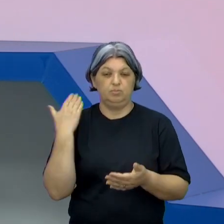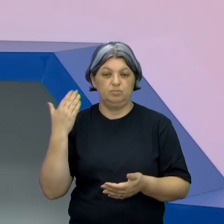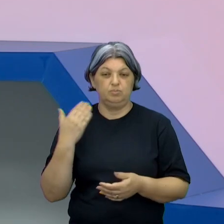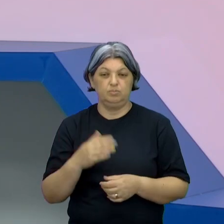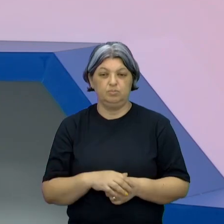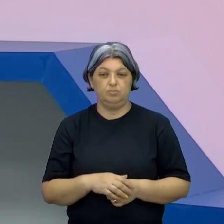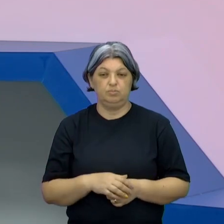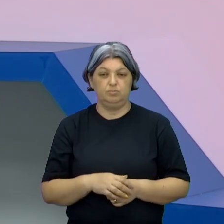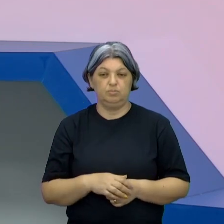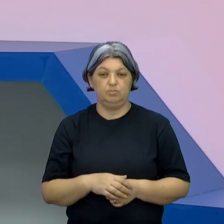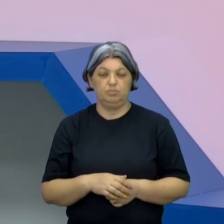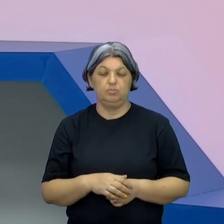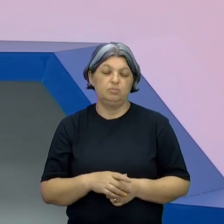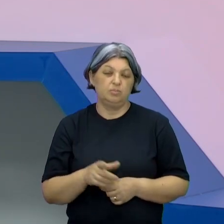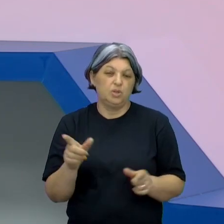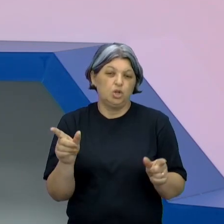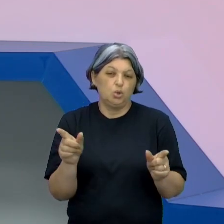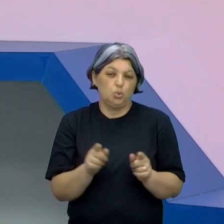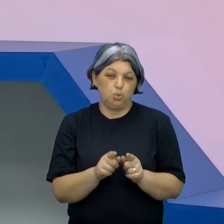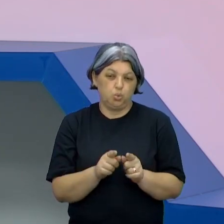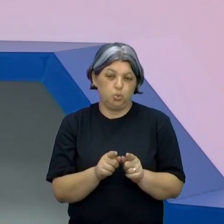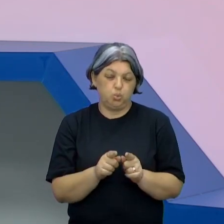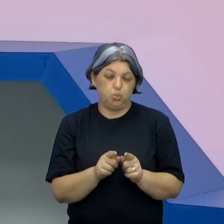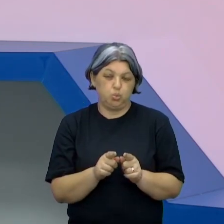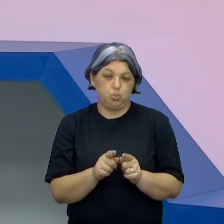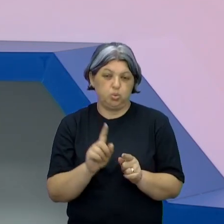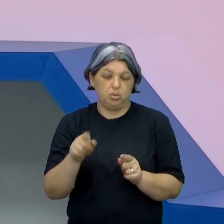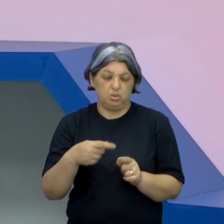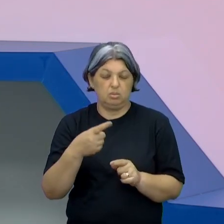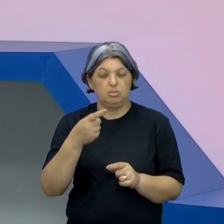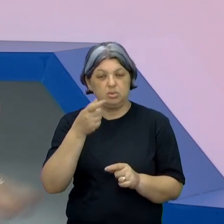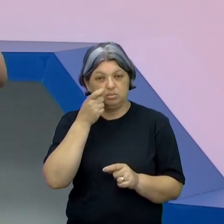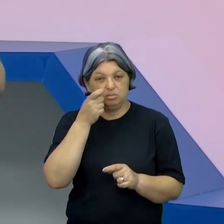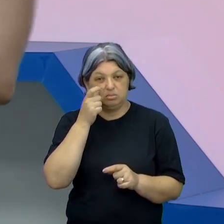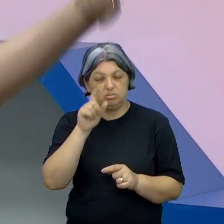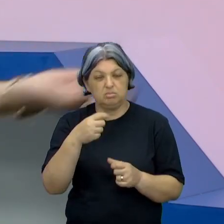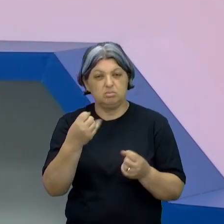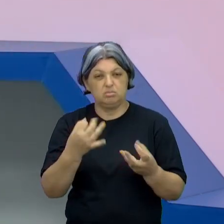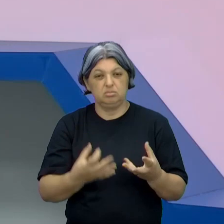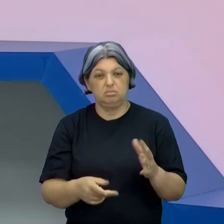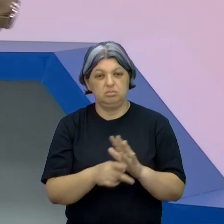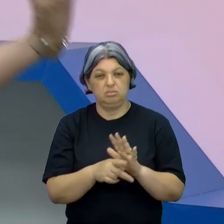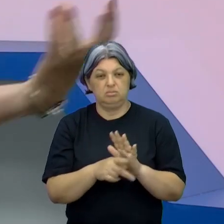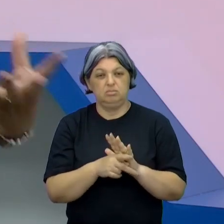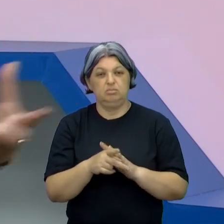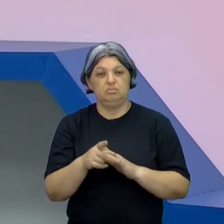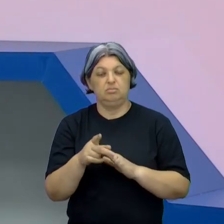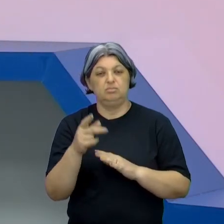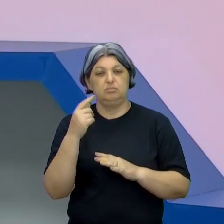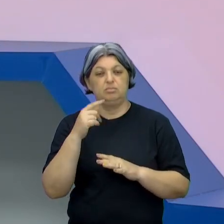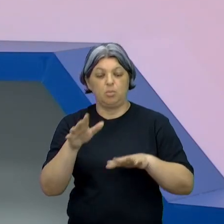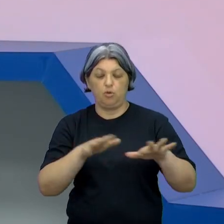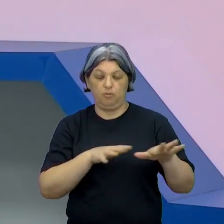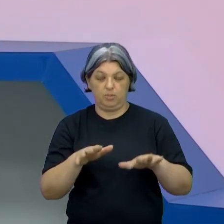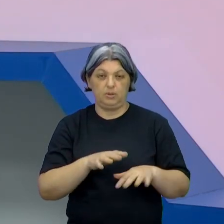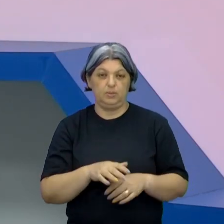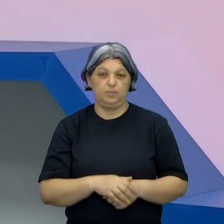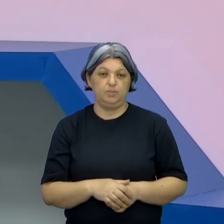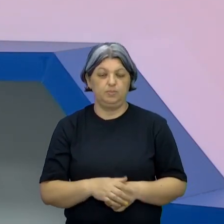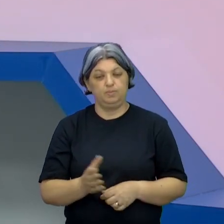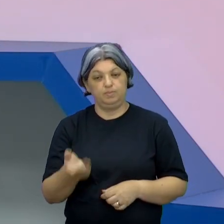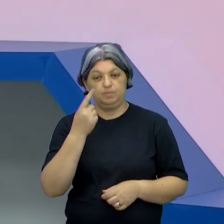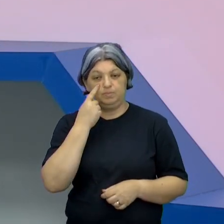Você vai assistir, ele é curto, você vai assistir, depois a gente vai comentar mais sobre essa questão plástica, sobre esse movimento todo aí. Oba,